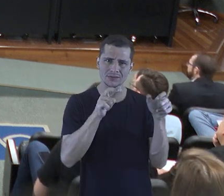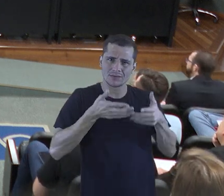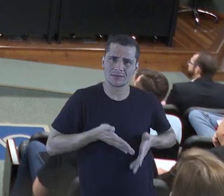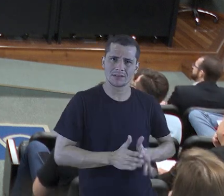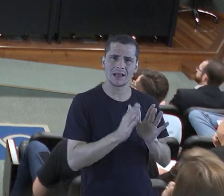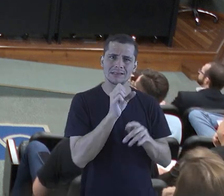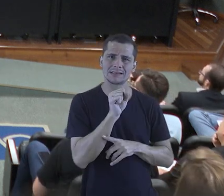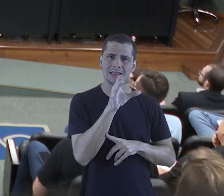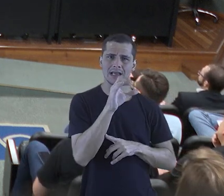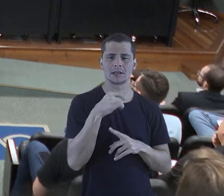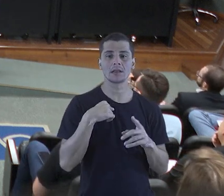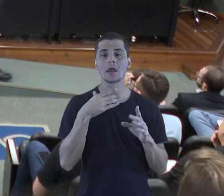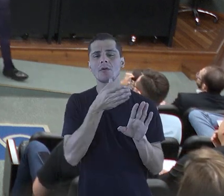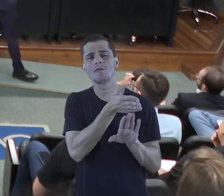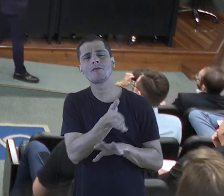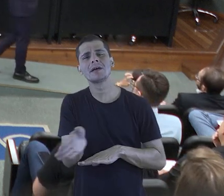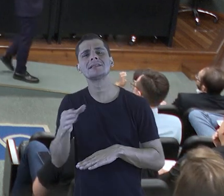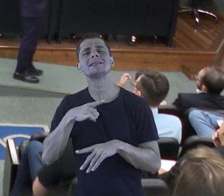Portanto, vocês estão de parabéns.